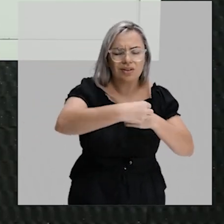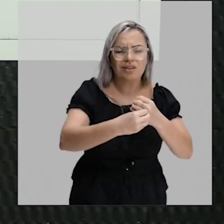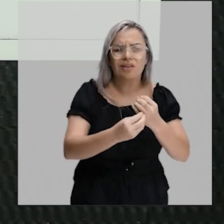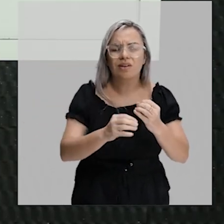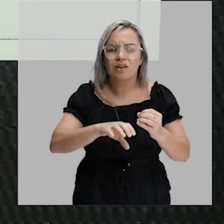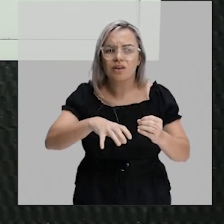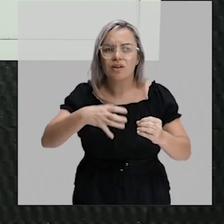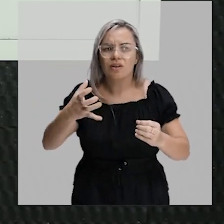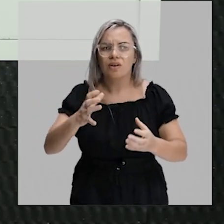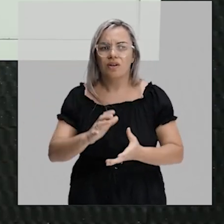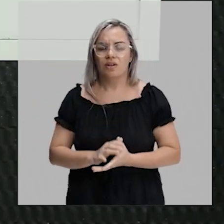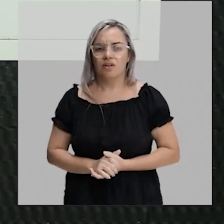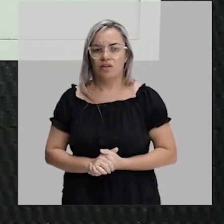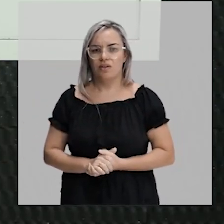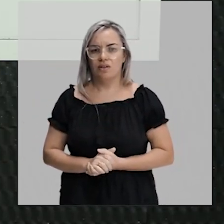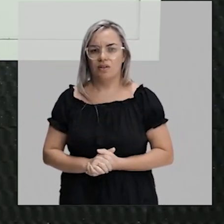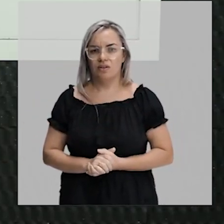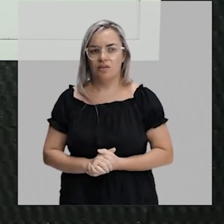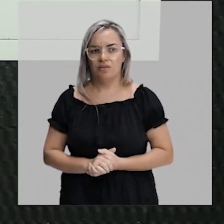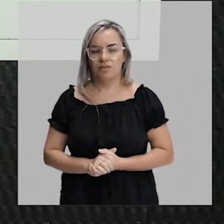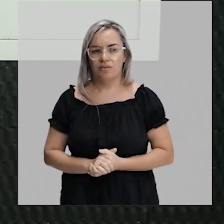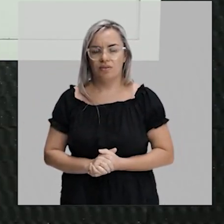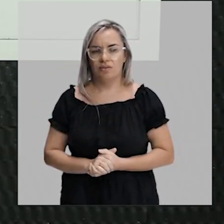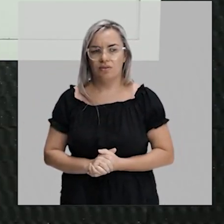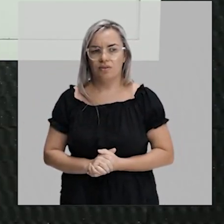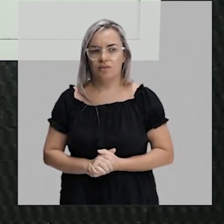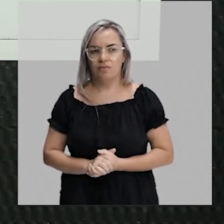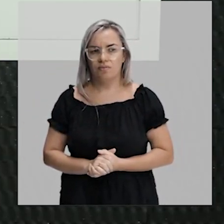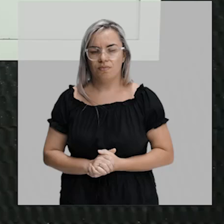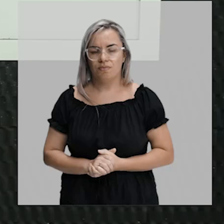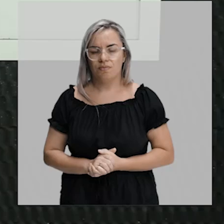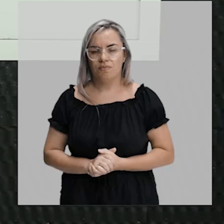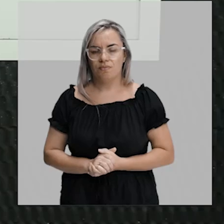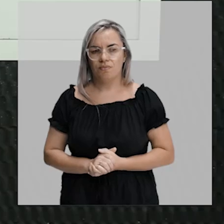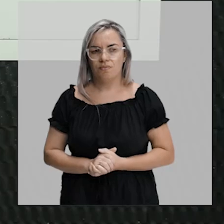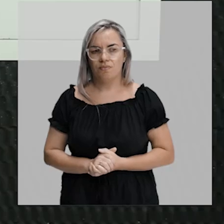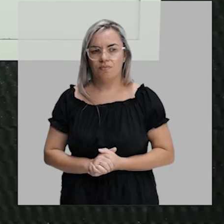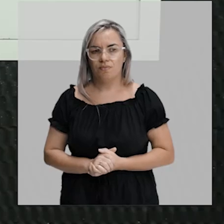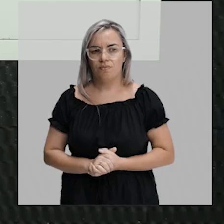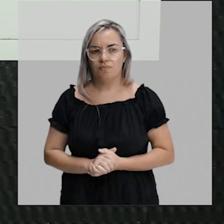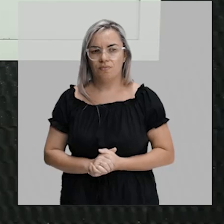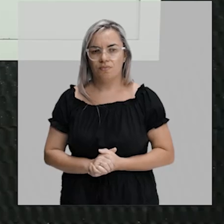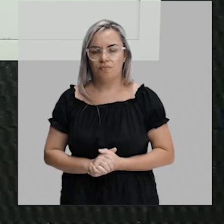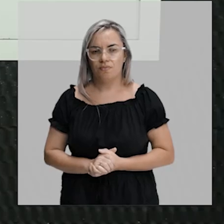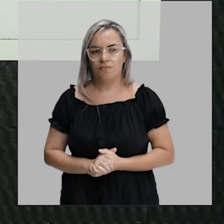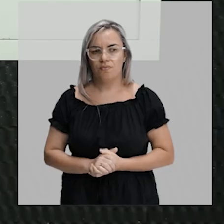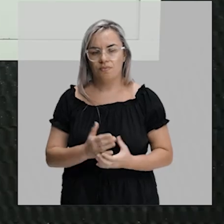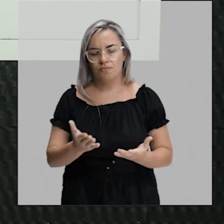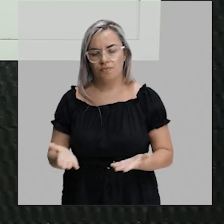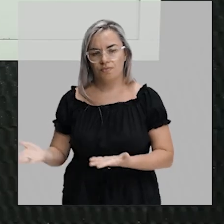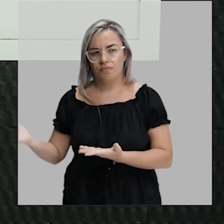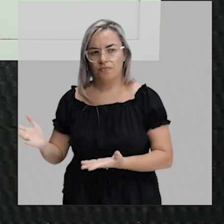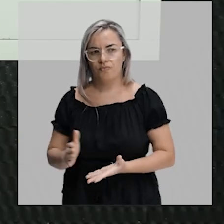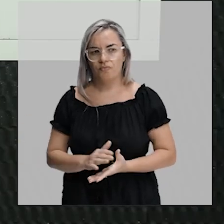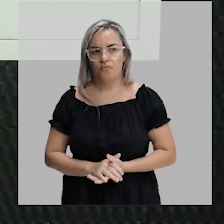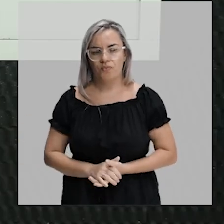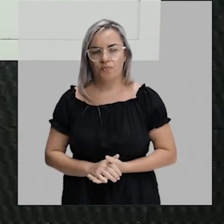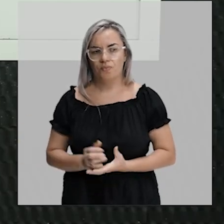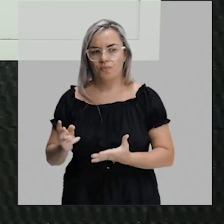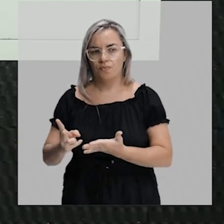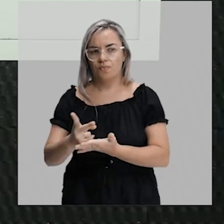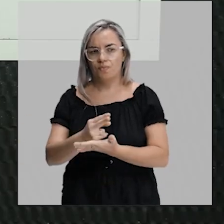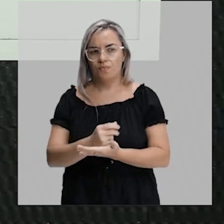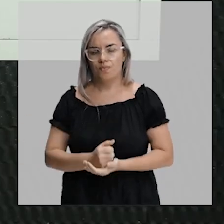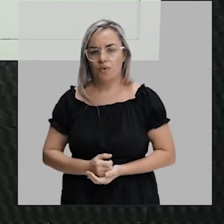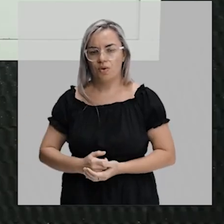Essas moléculas elas serão comprimidas, tá ok? Então, nós vamos ter aqui o seguinte, Então, o êmbolo ele foi empurrado para